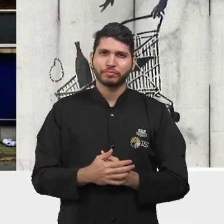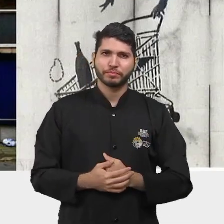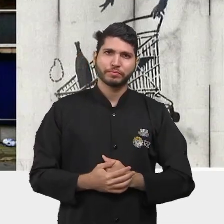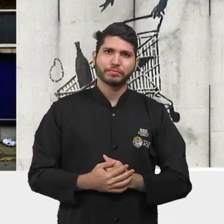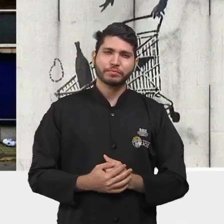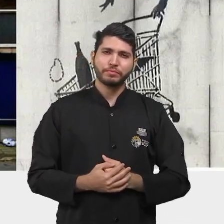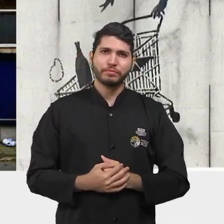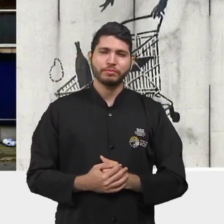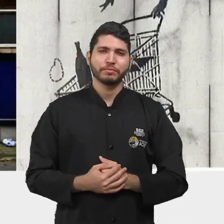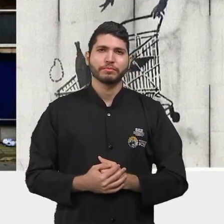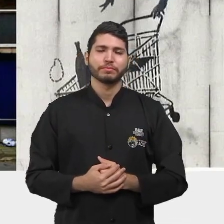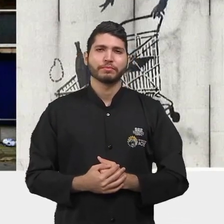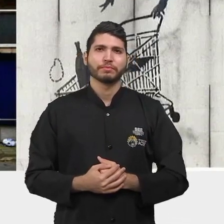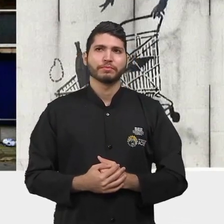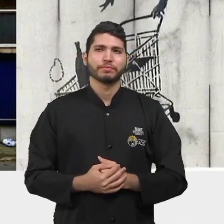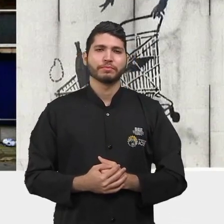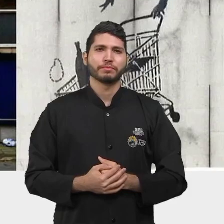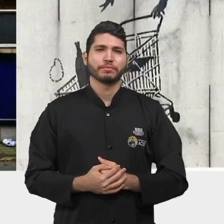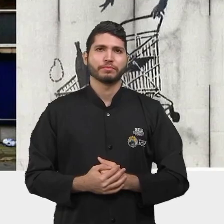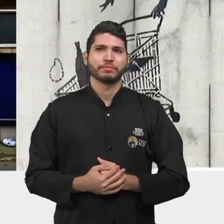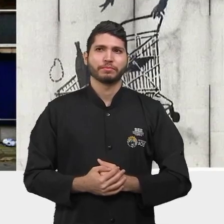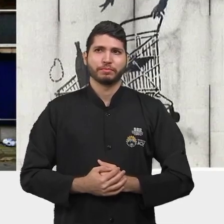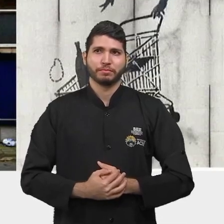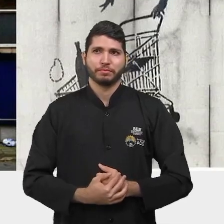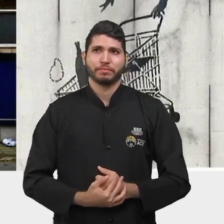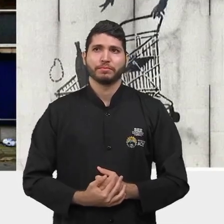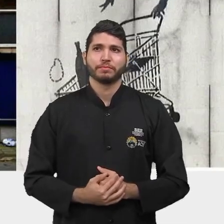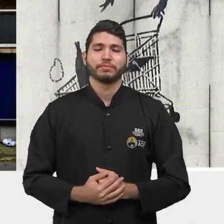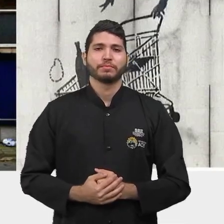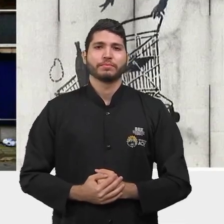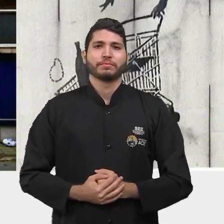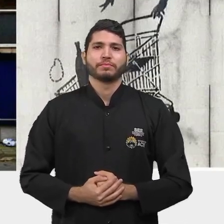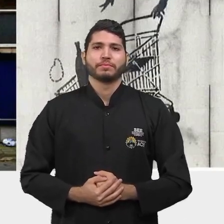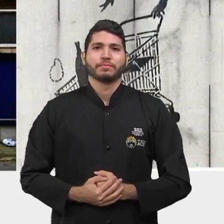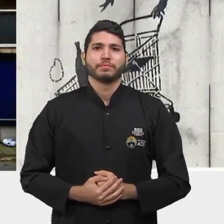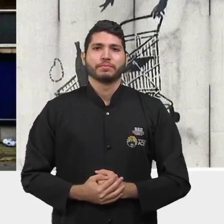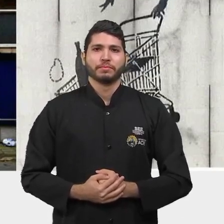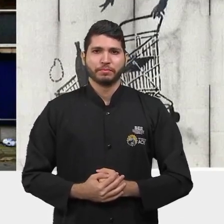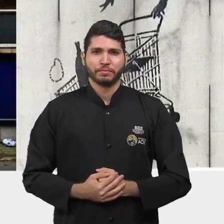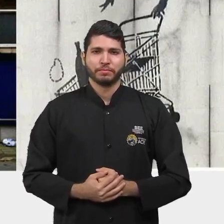sugestões de quem ele seria, né? Mas